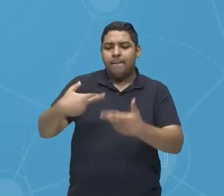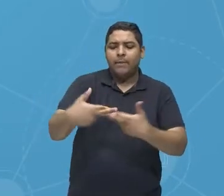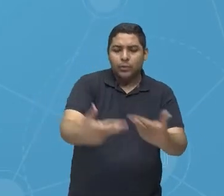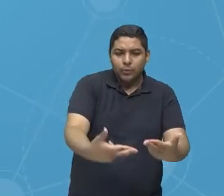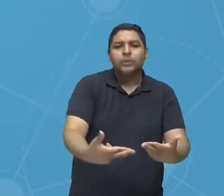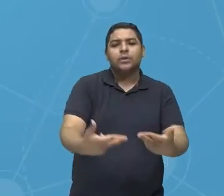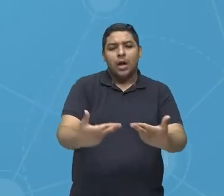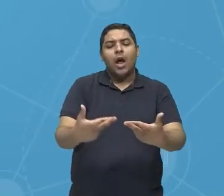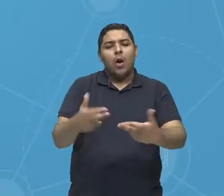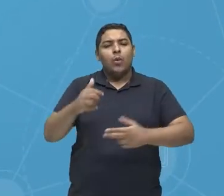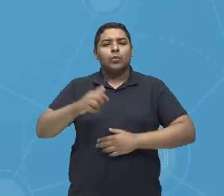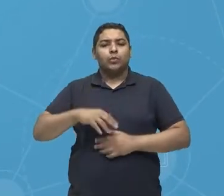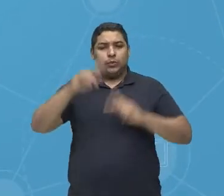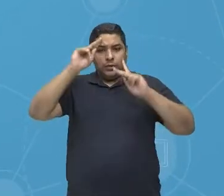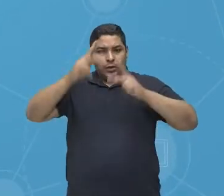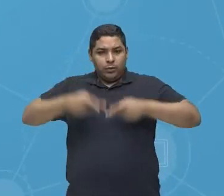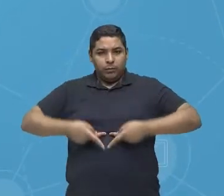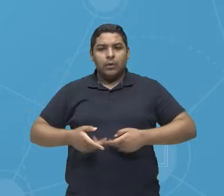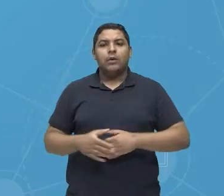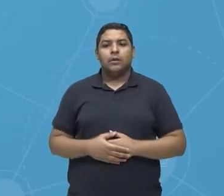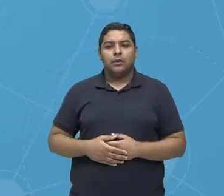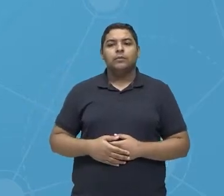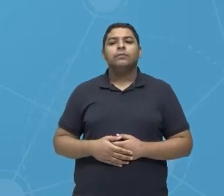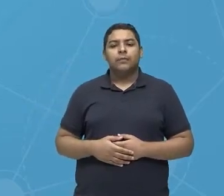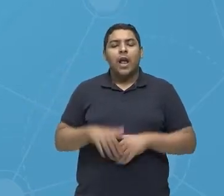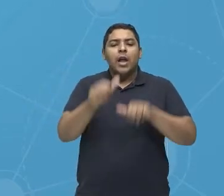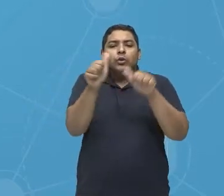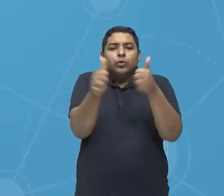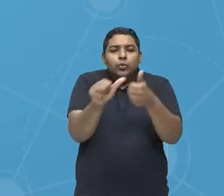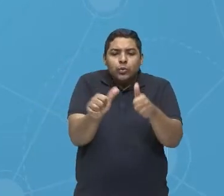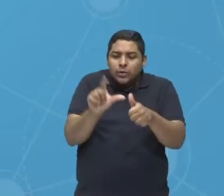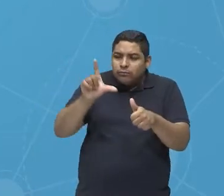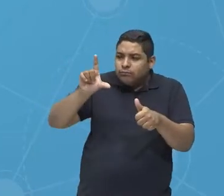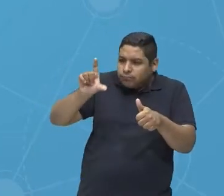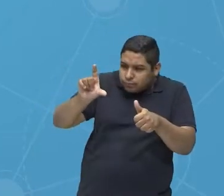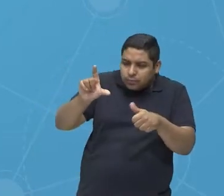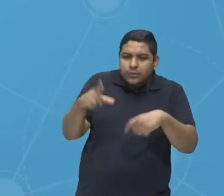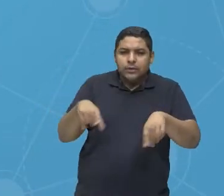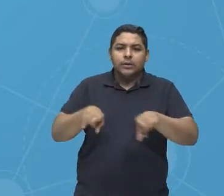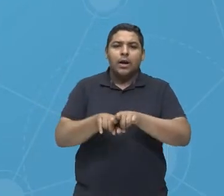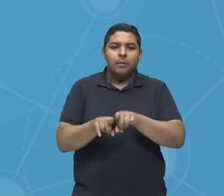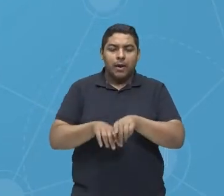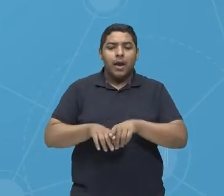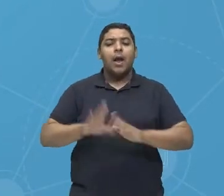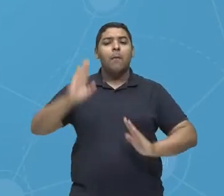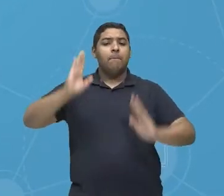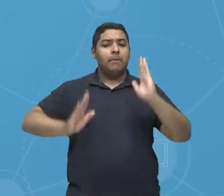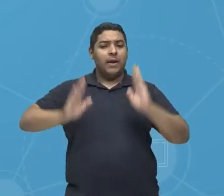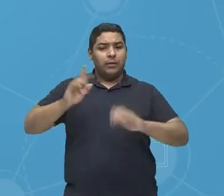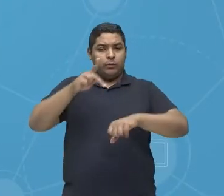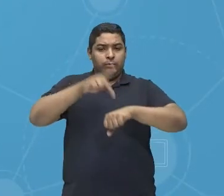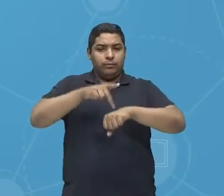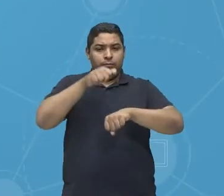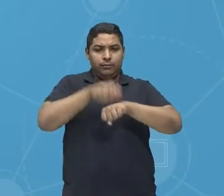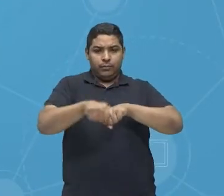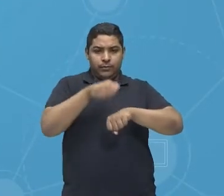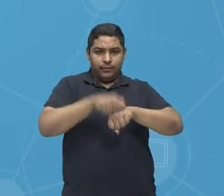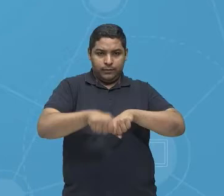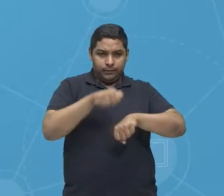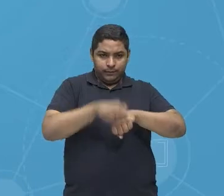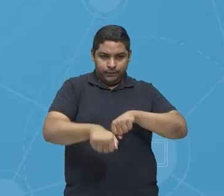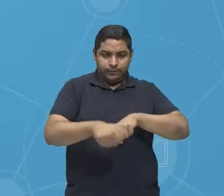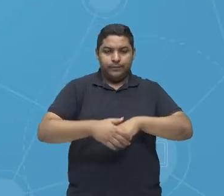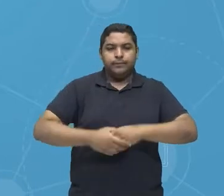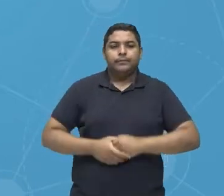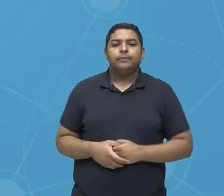essas esculturas, elas não são grandes, elas são bem pequenas, tá? E elas representam esse período do Paleolítico. Falando um pouquinho